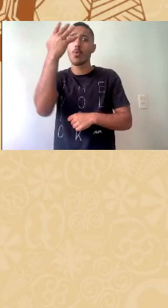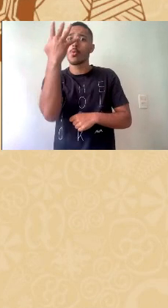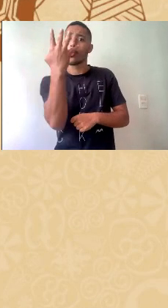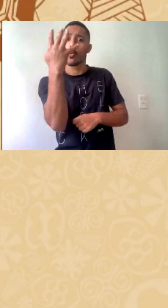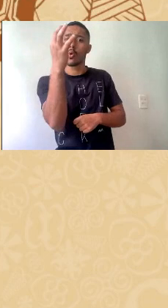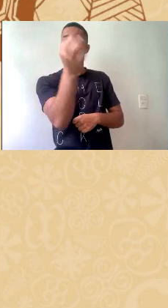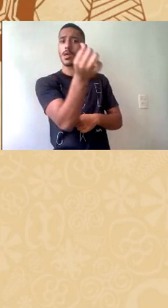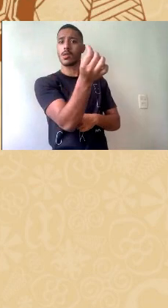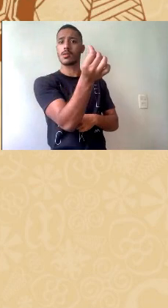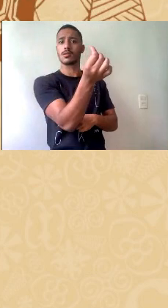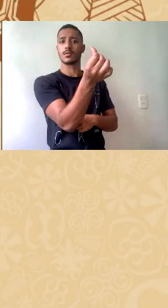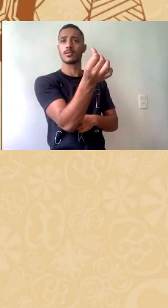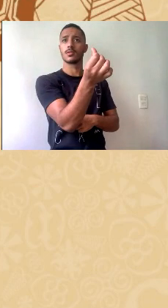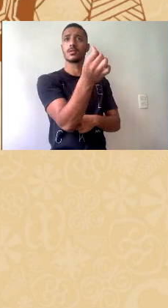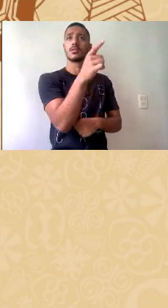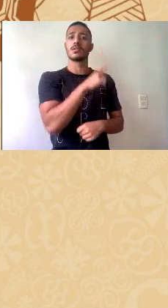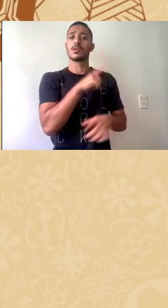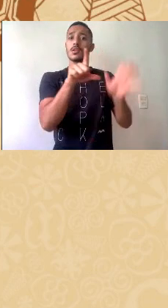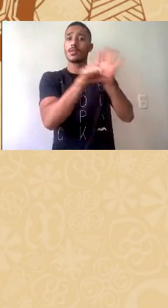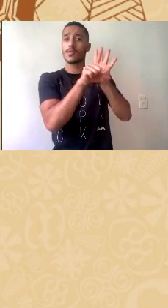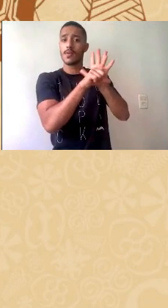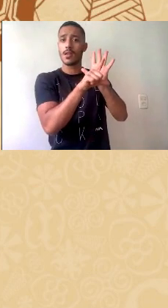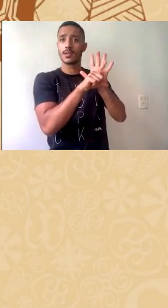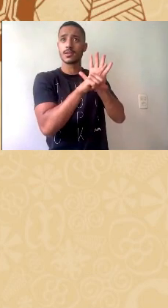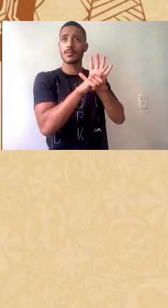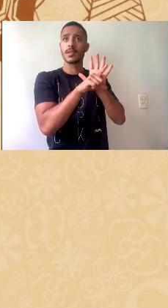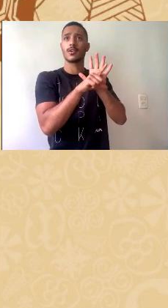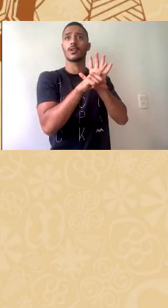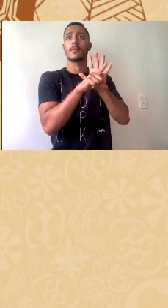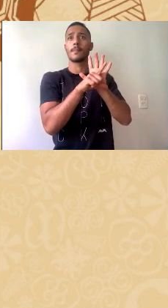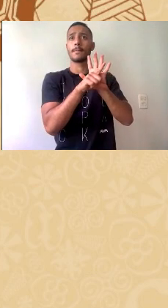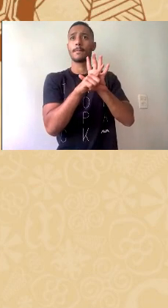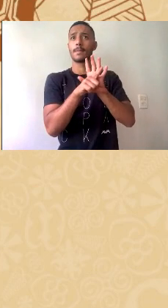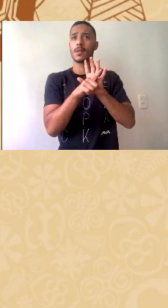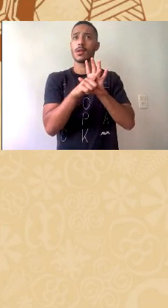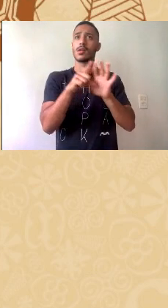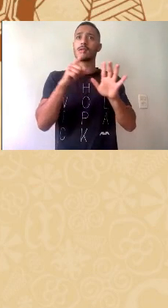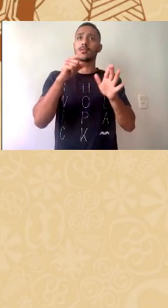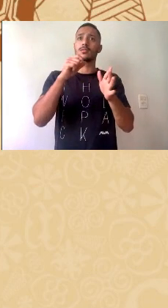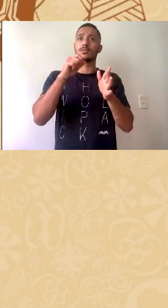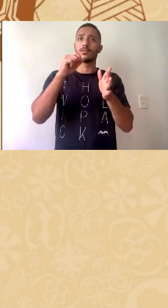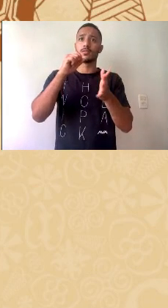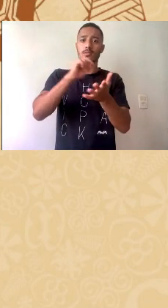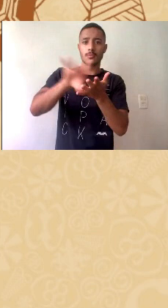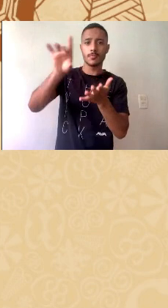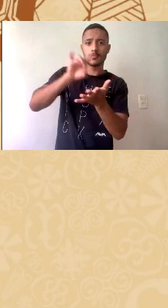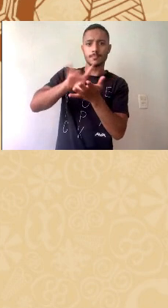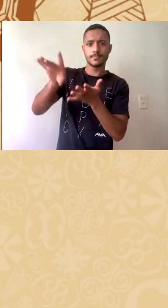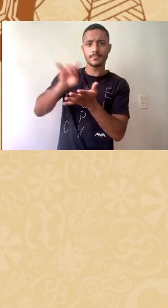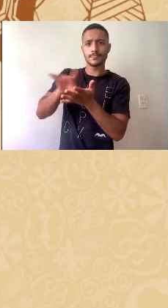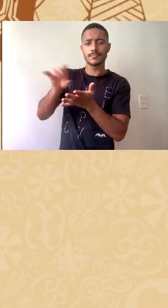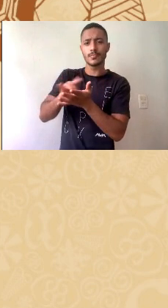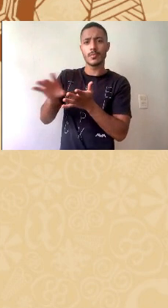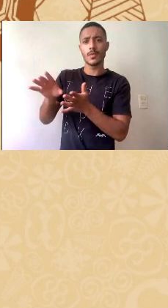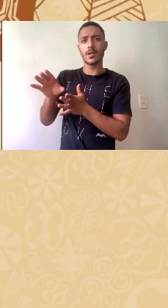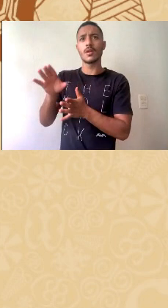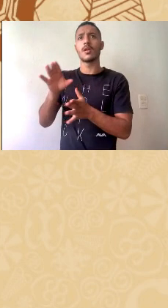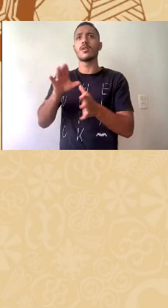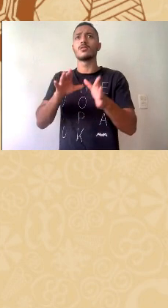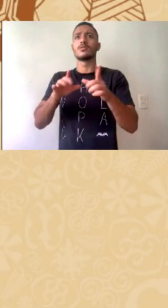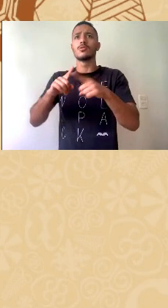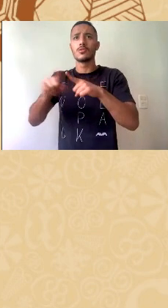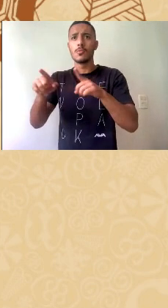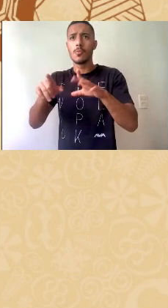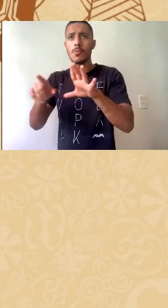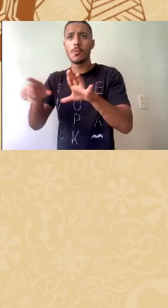teve um projeto de lei antidiscriminatória, né? Então, esse movimento de criminalizar,